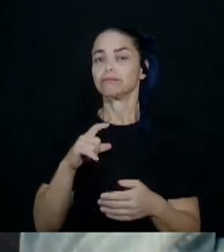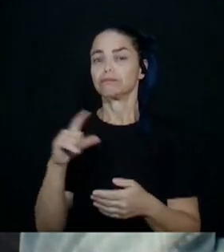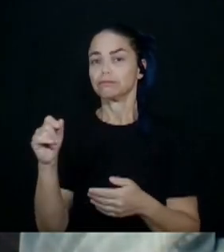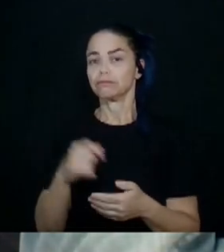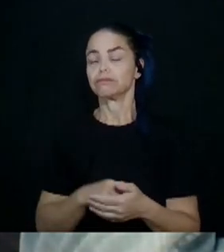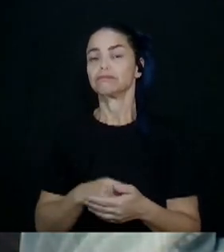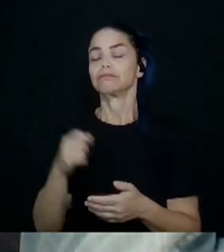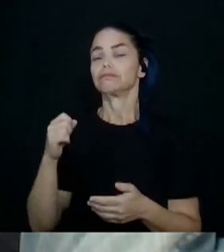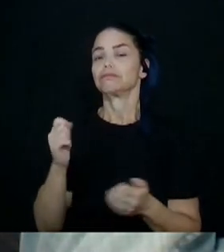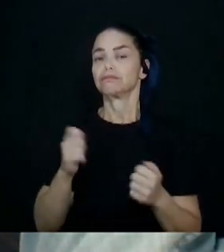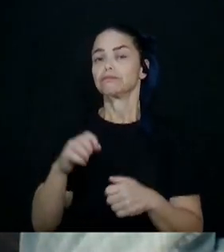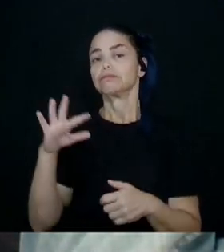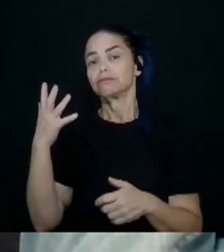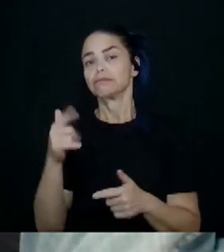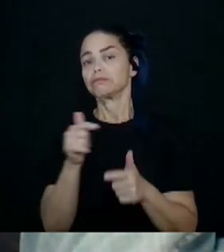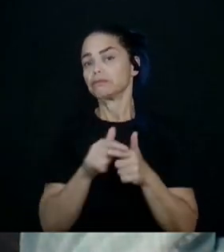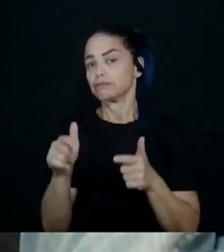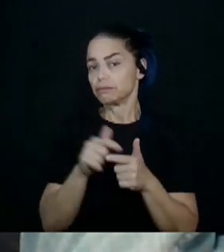alguma intercorrência.